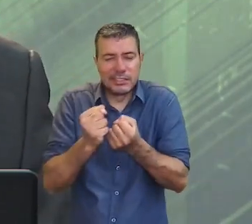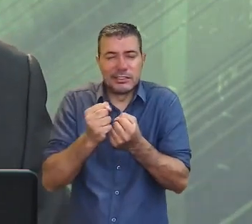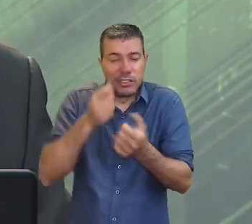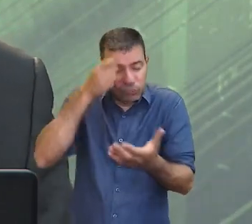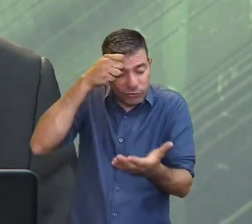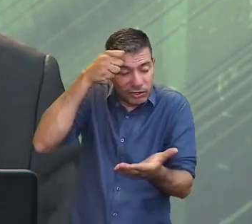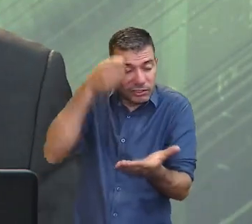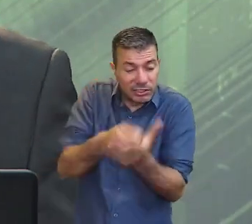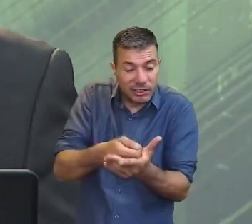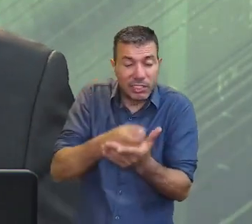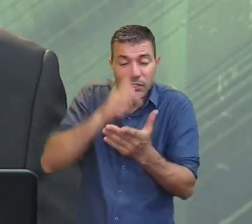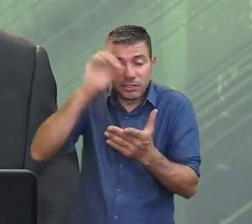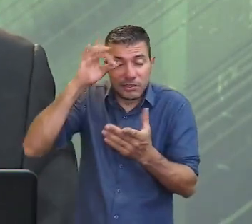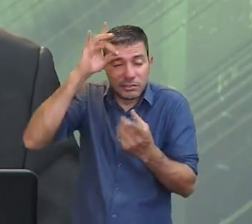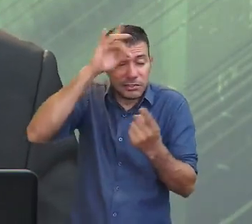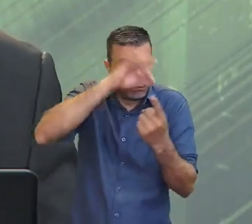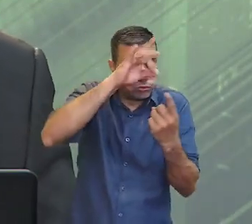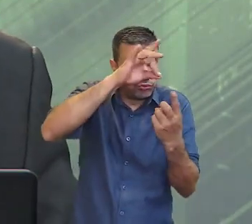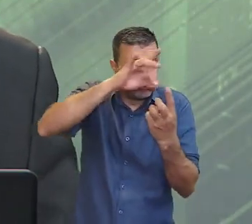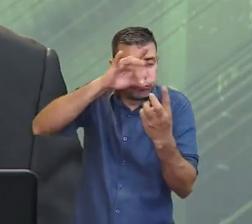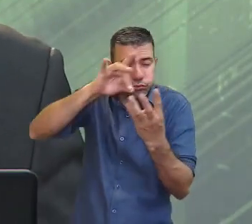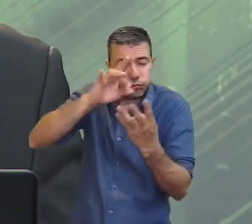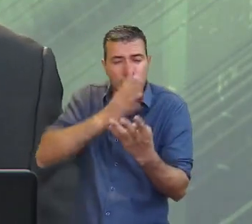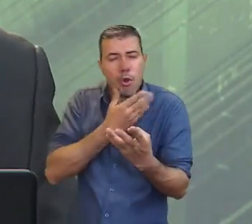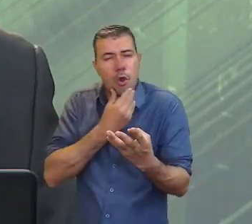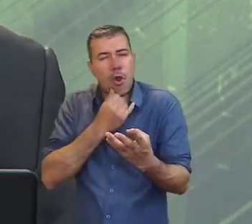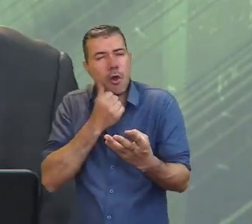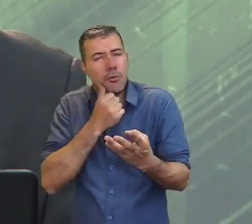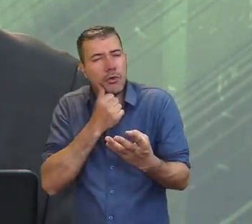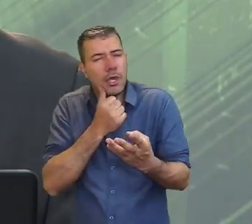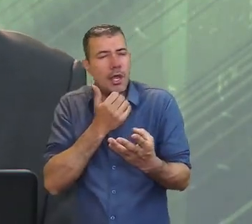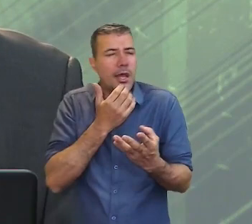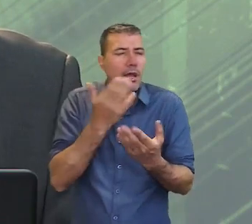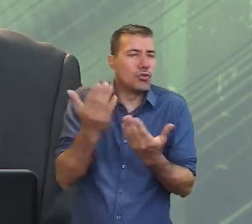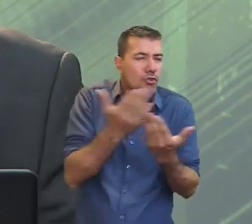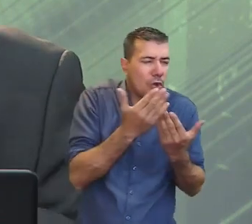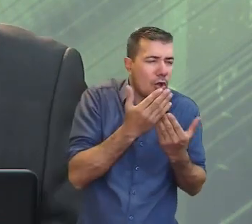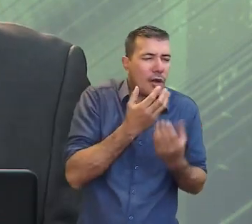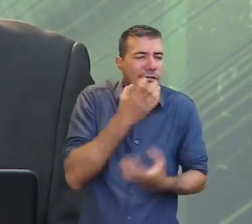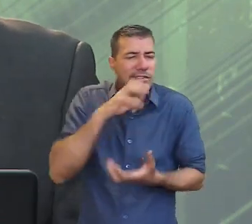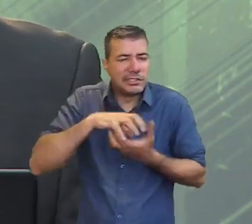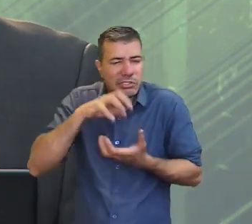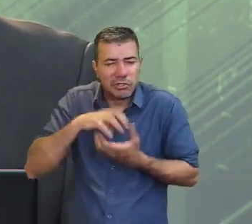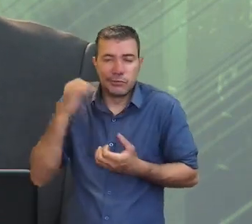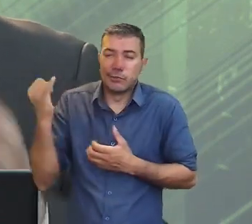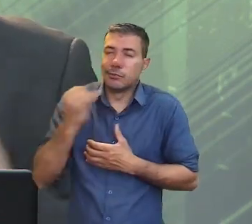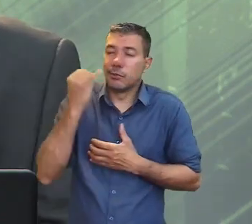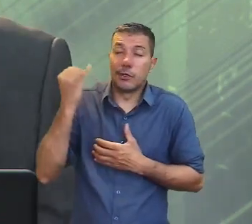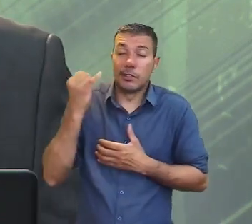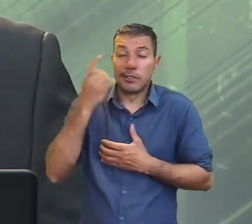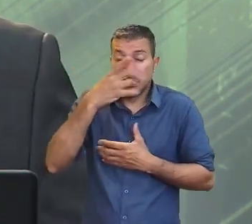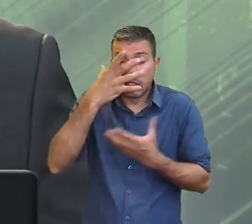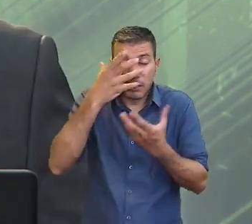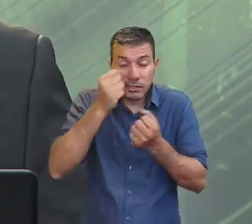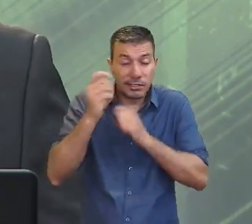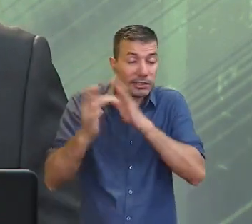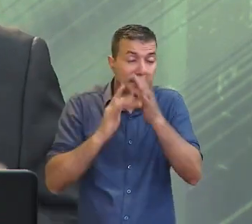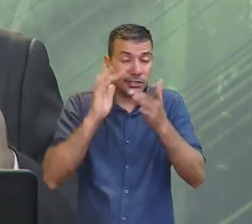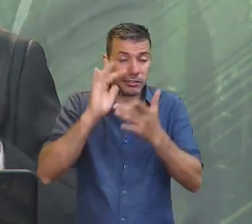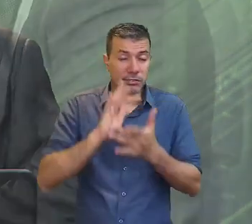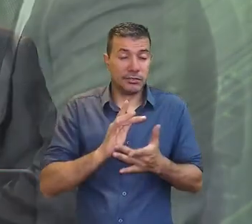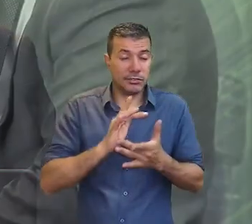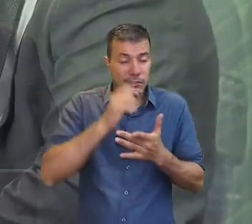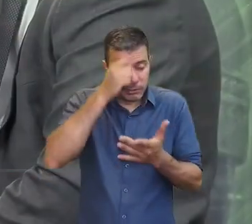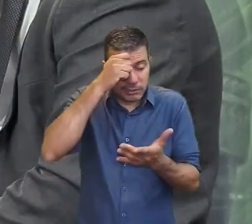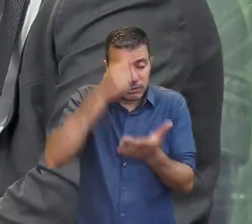Por isso, toque no coração dessa mulher, desse homem, desse jovem, dessa criança, desse idoso. Não importa, Senhor, mas que ele aceite a Cristo, que